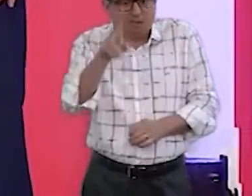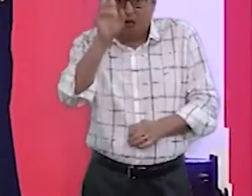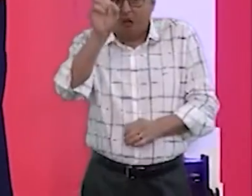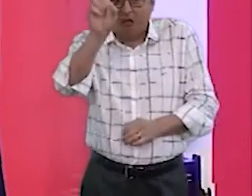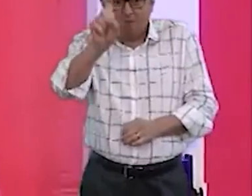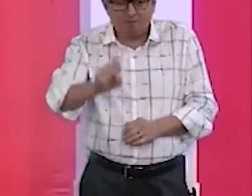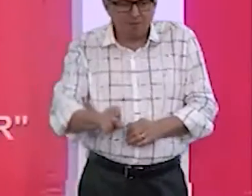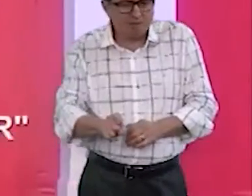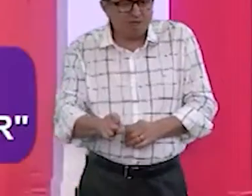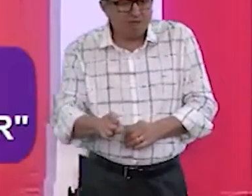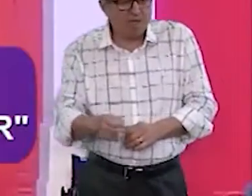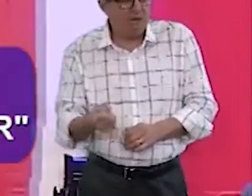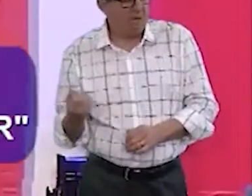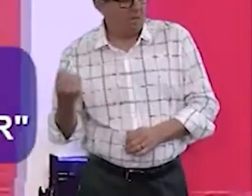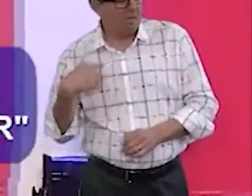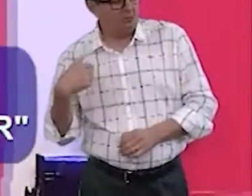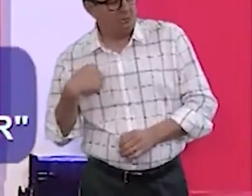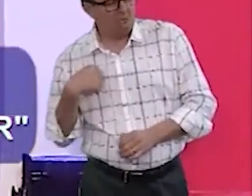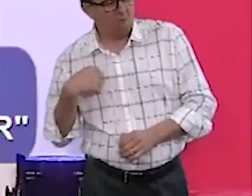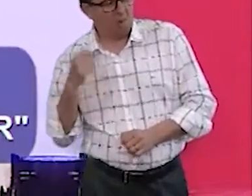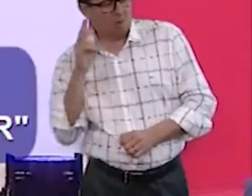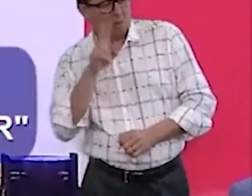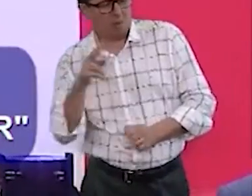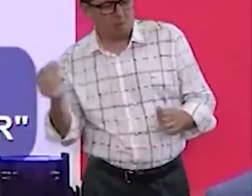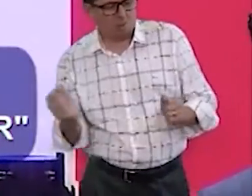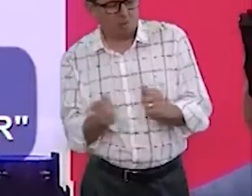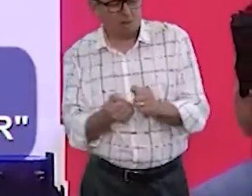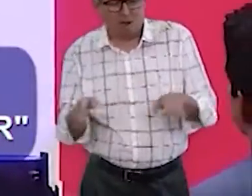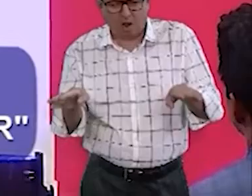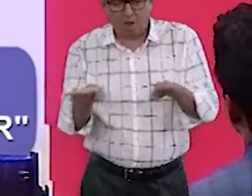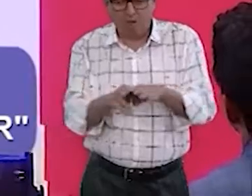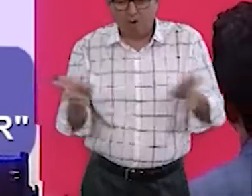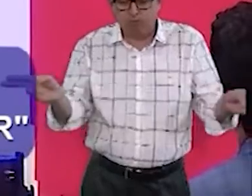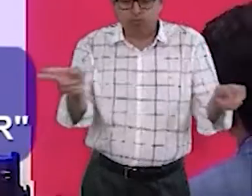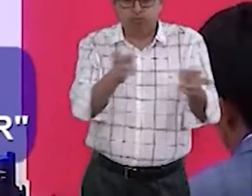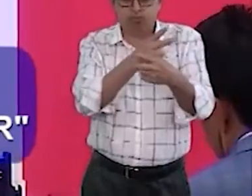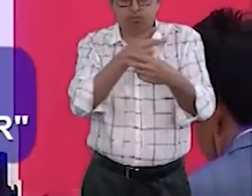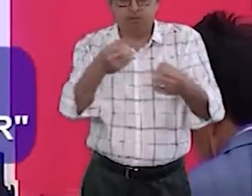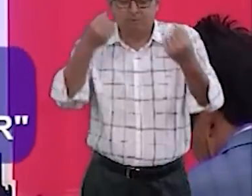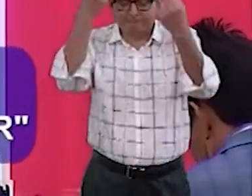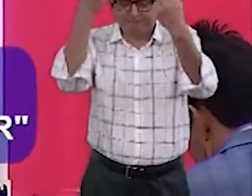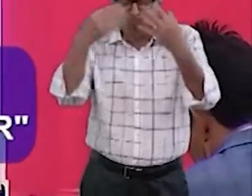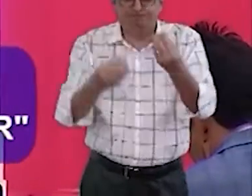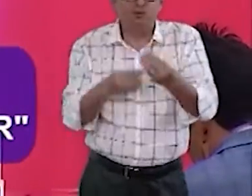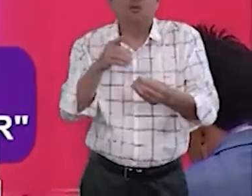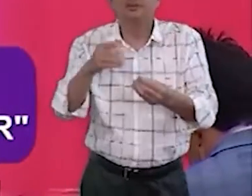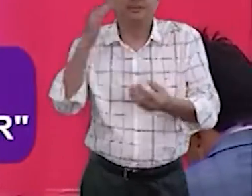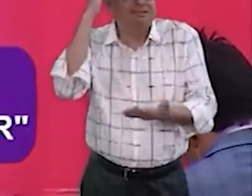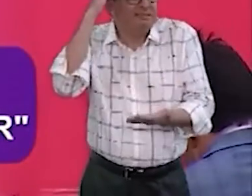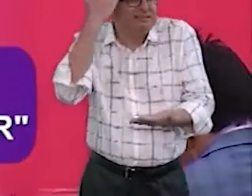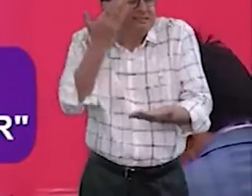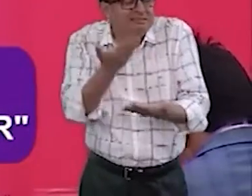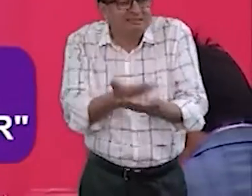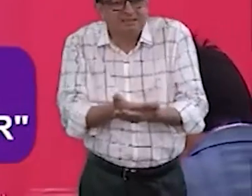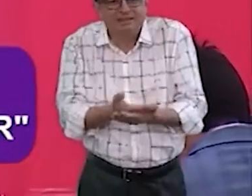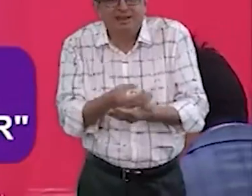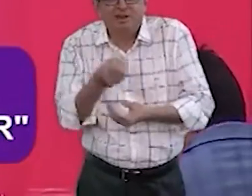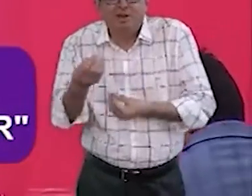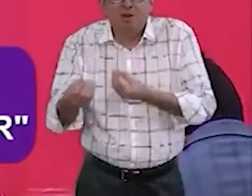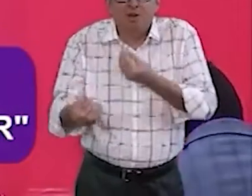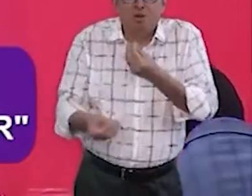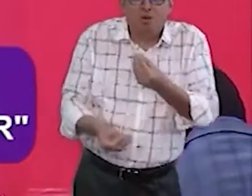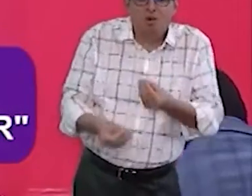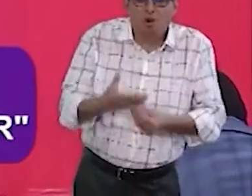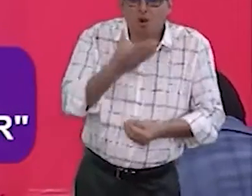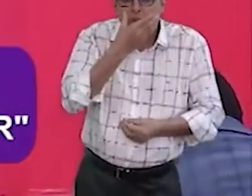deu na hora e o povo passou. E se você quiser pensar desse jeito, explique como você quiser. Como é que Faraó e um exército